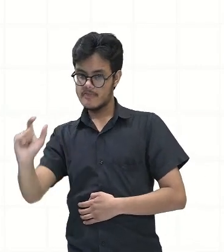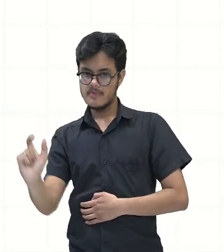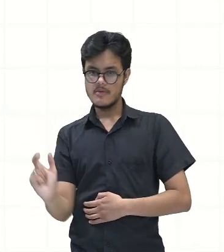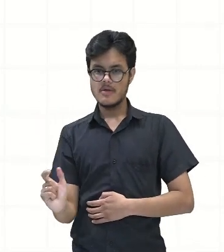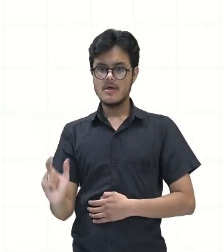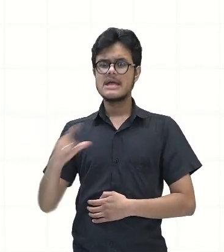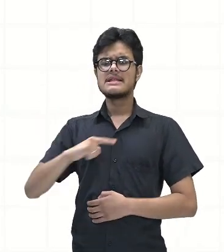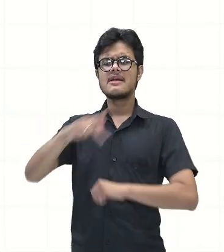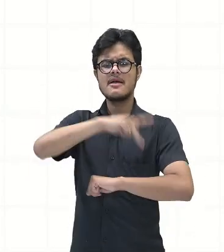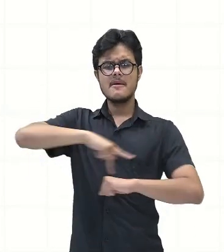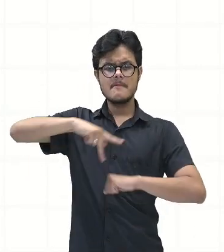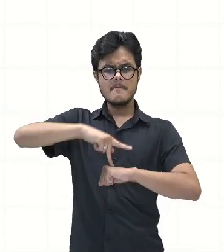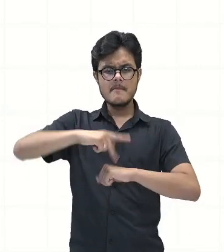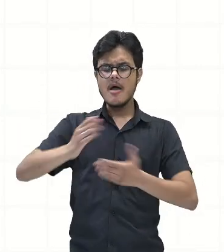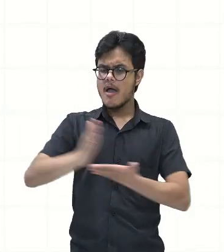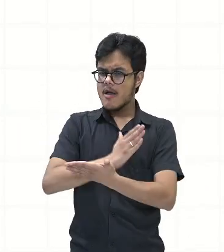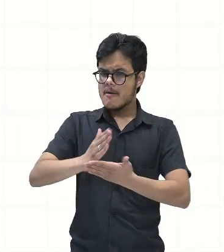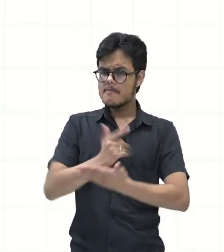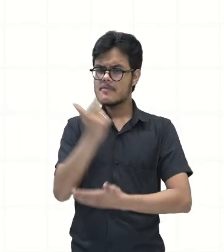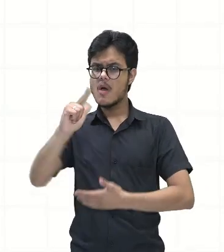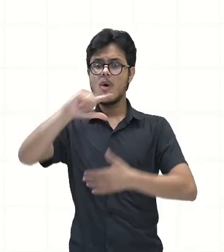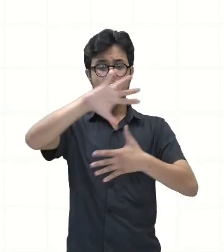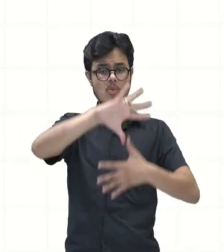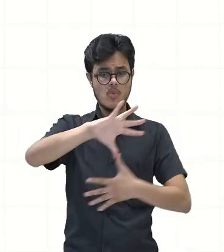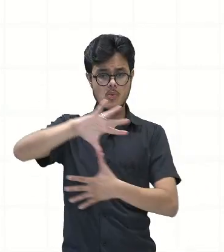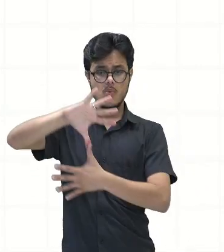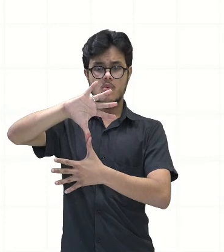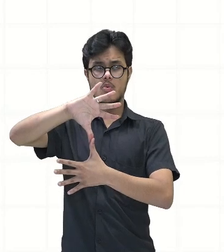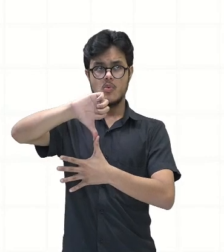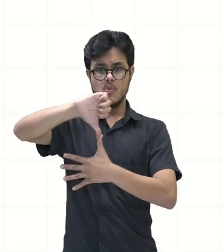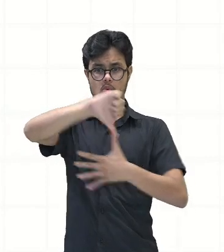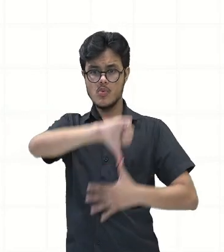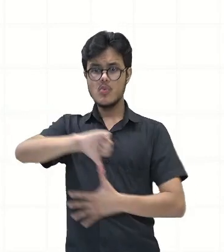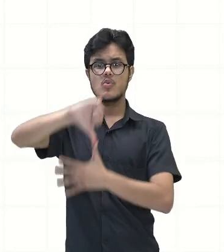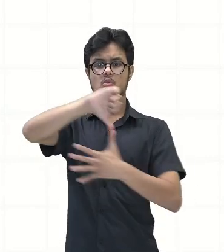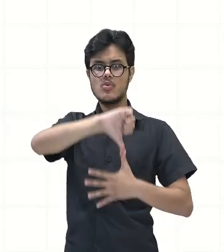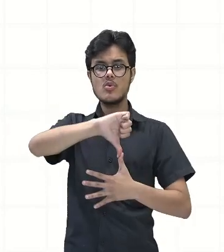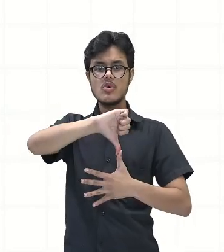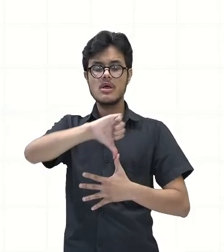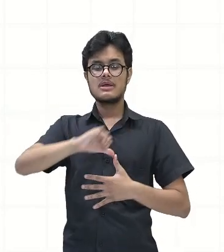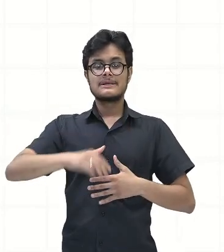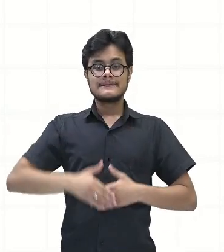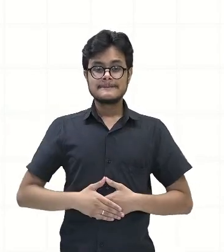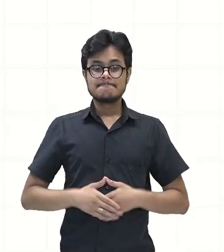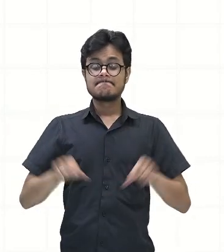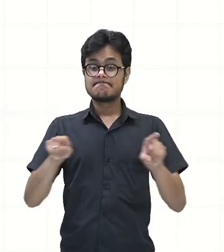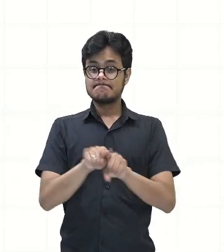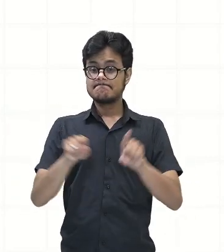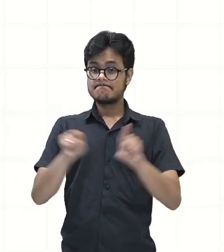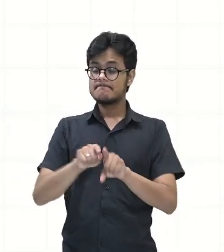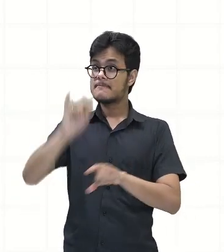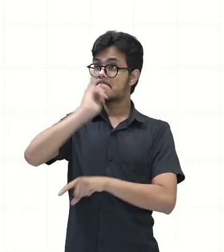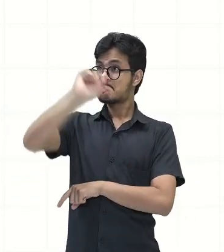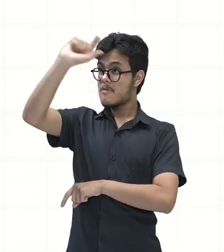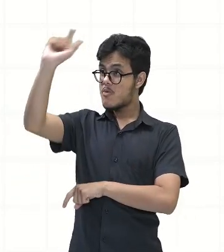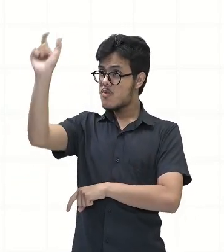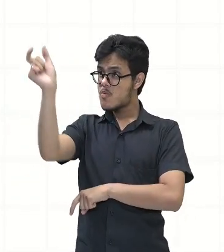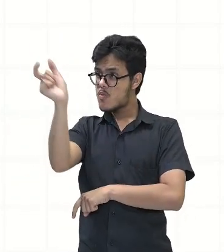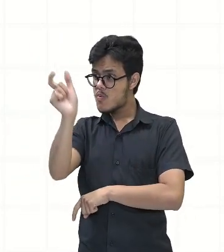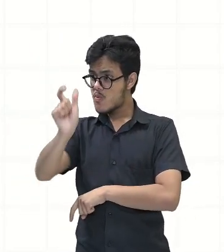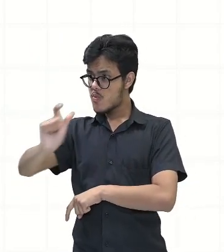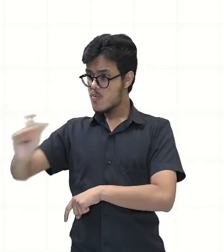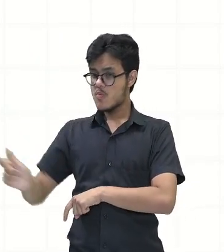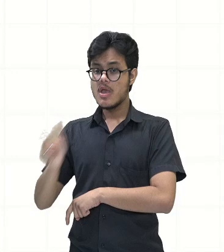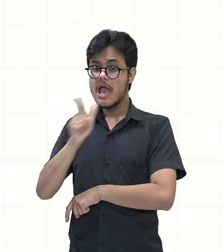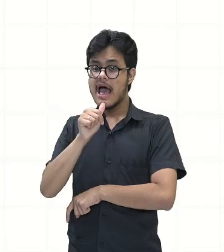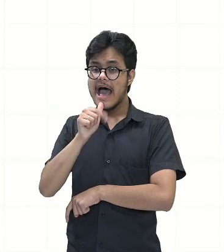limites com a América, outros países da América do Sul, e uma extensa fronteira litorânea, uma costa